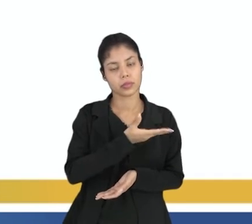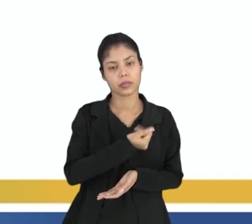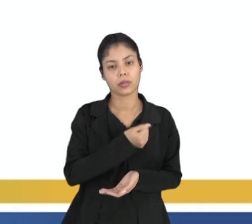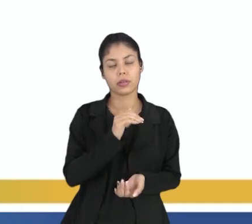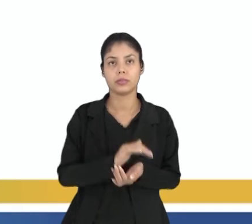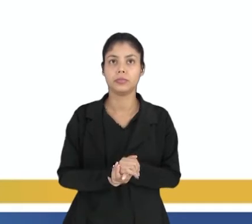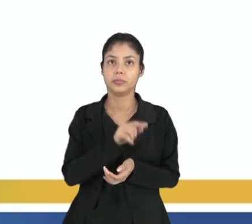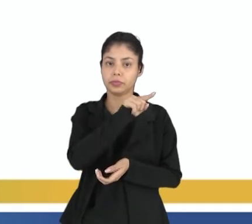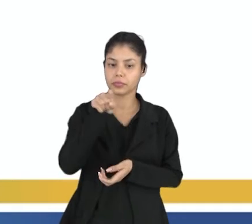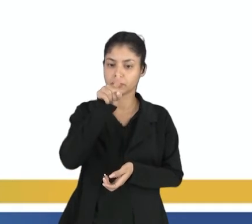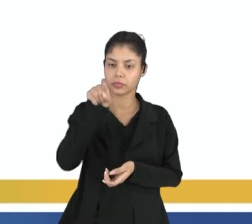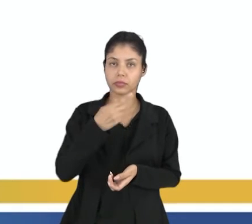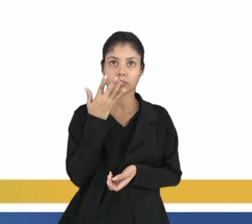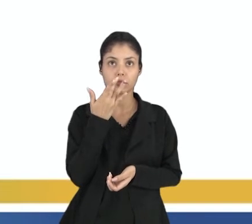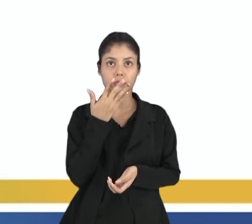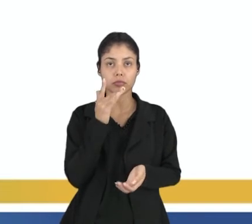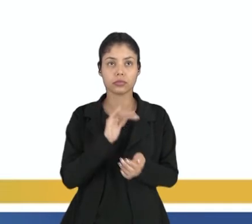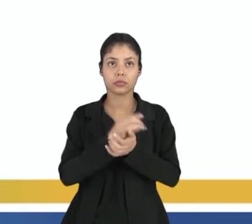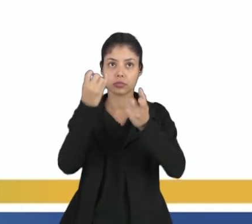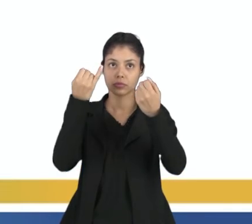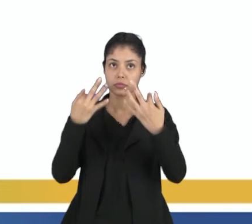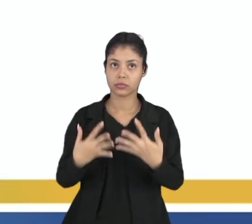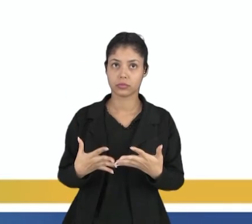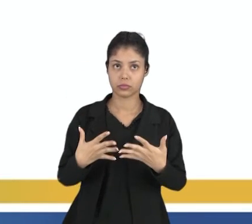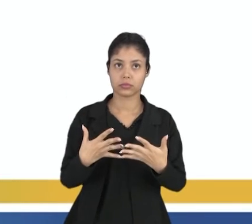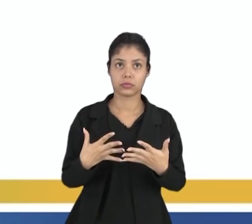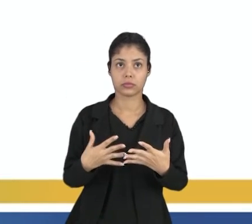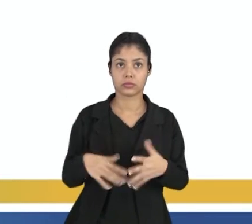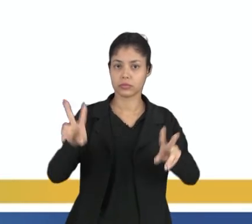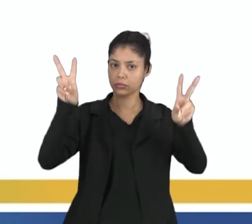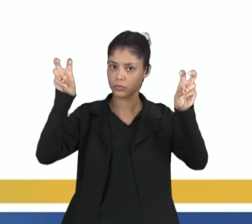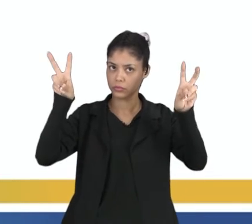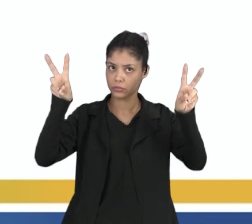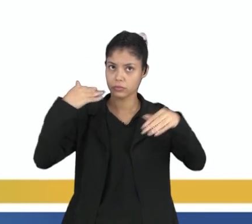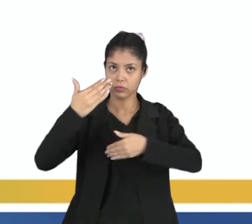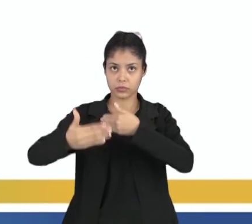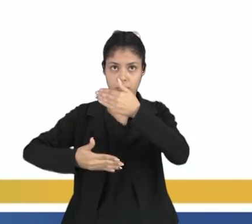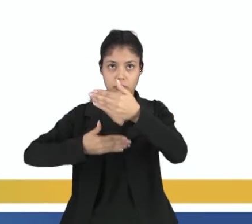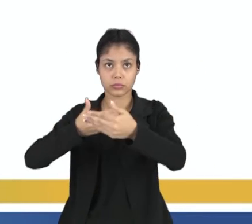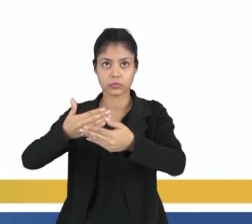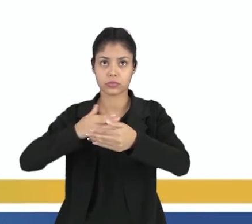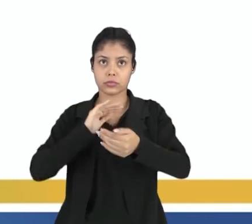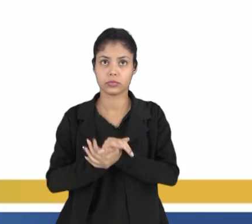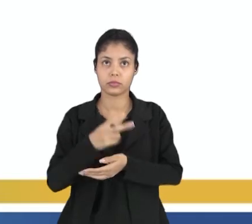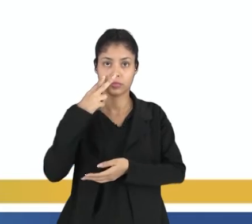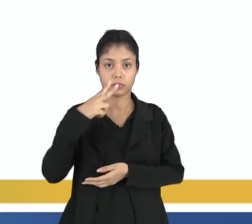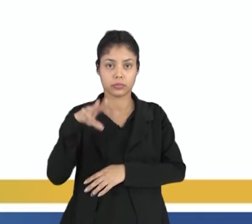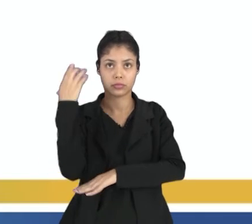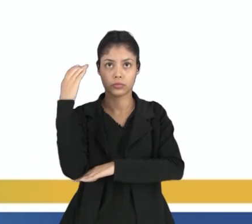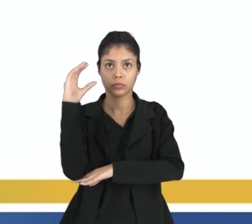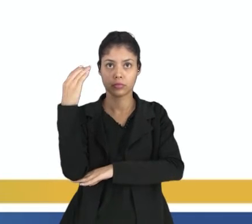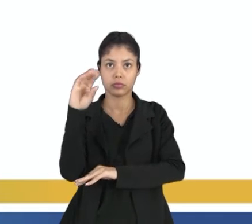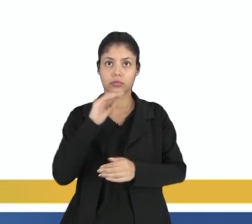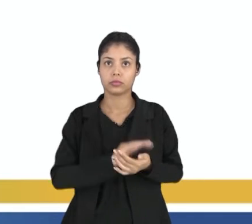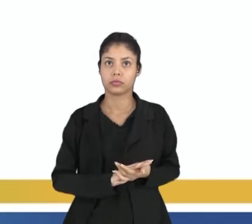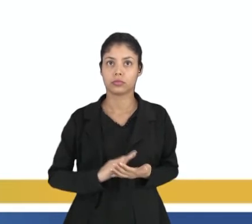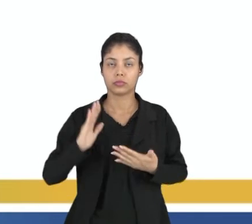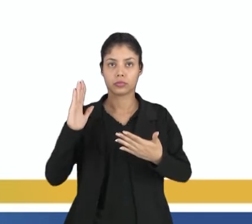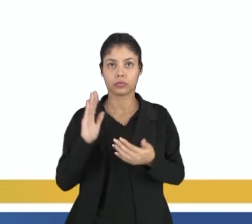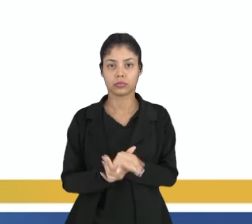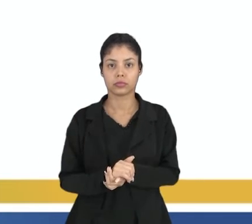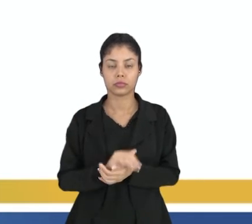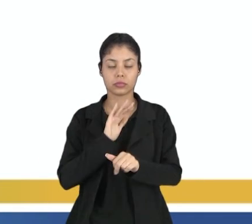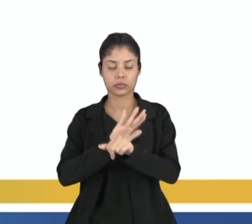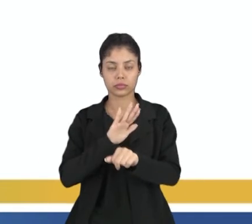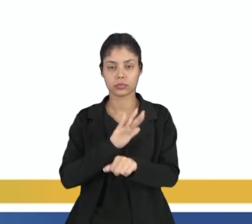imagens, numeração, setas, cores, para explicar um fenômeno ou processo na visão científica.